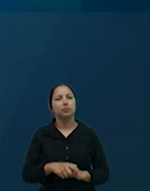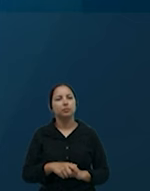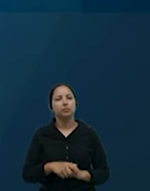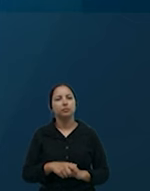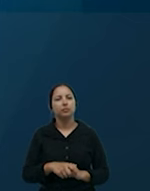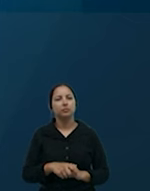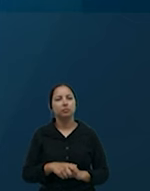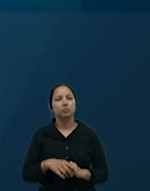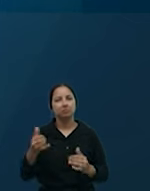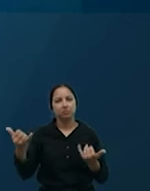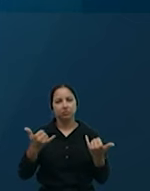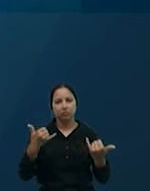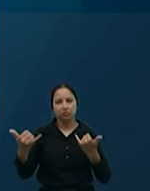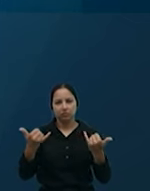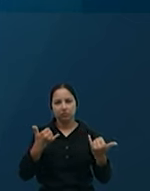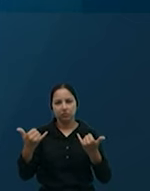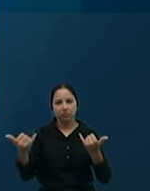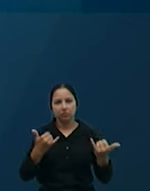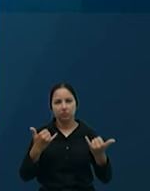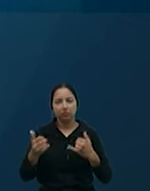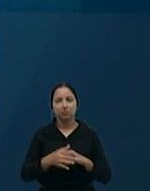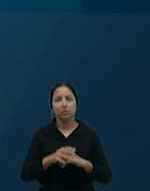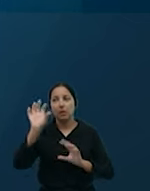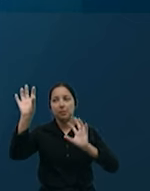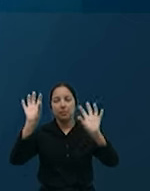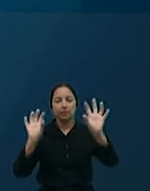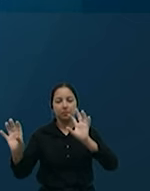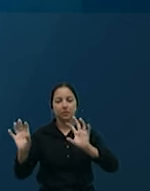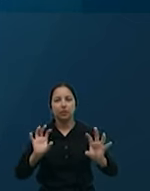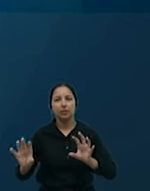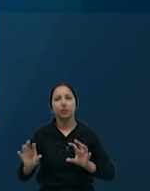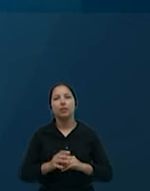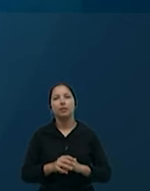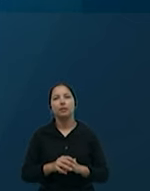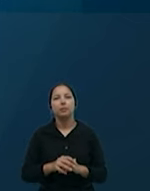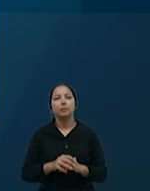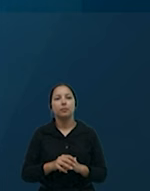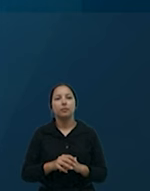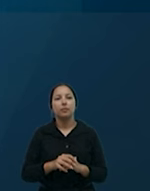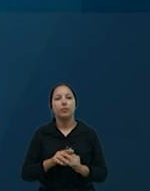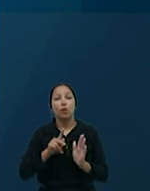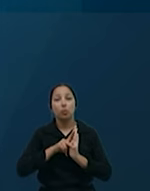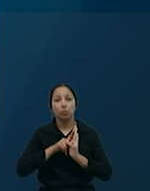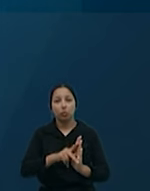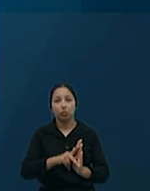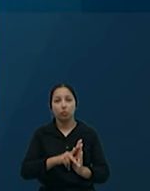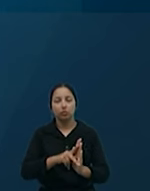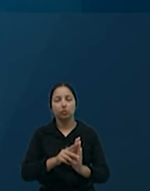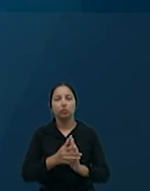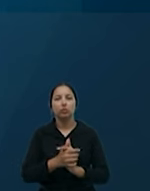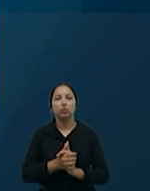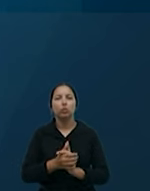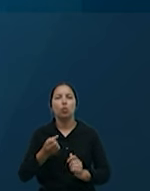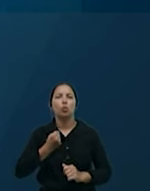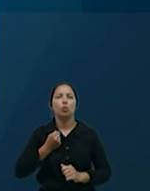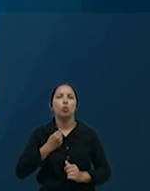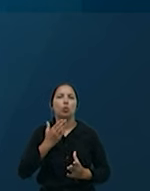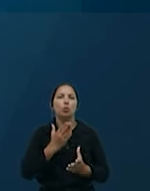informações de todas as regionais, procuradorias regionais da União, o número de processos sobre o tema